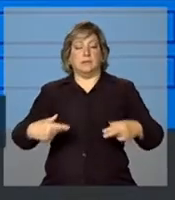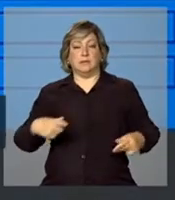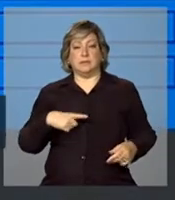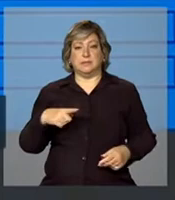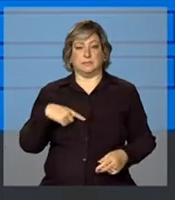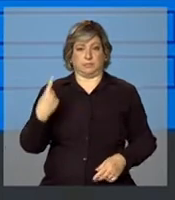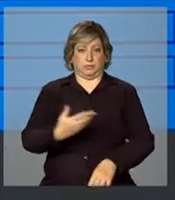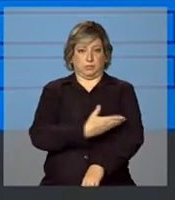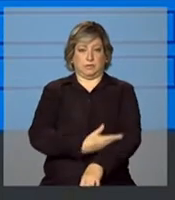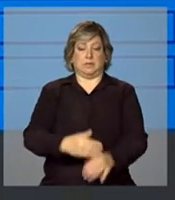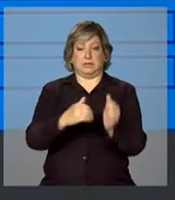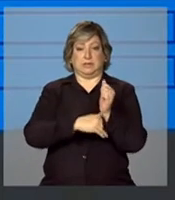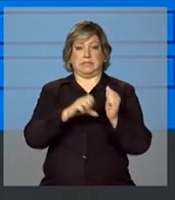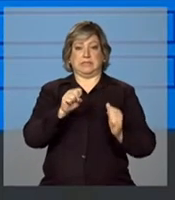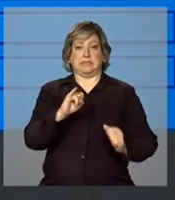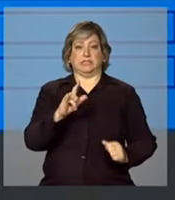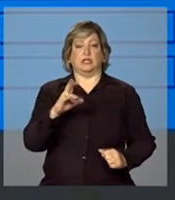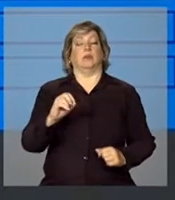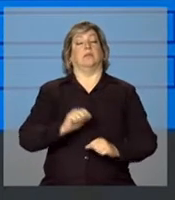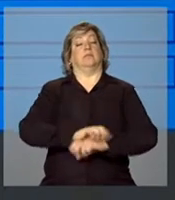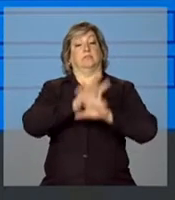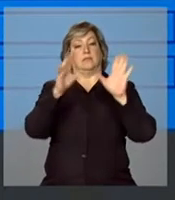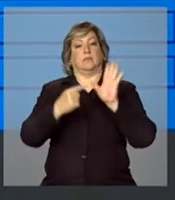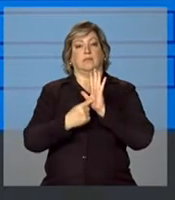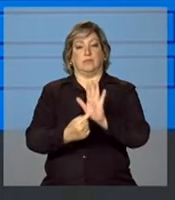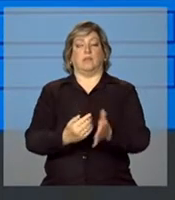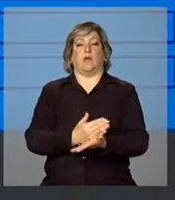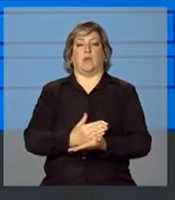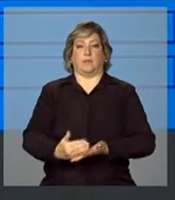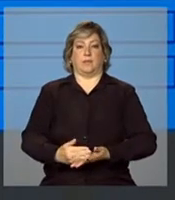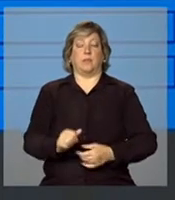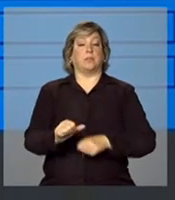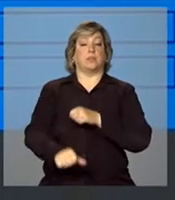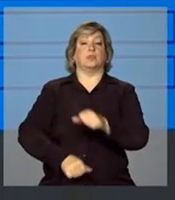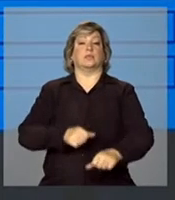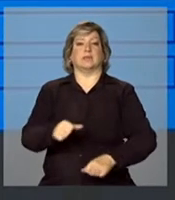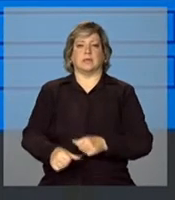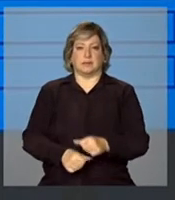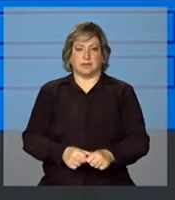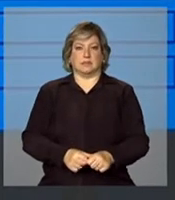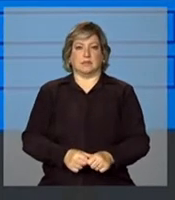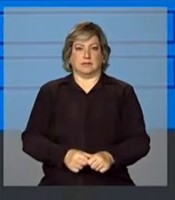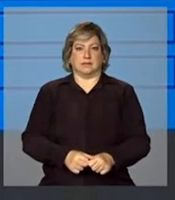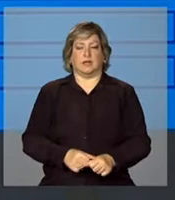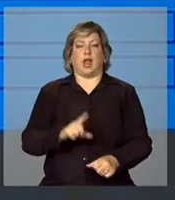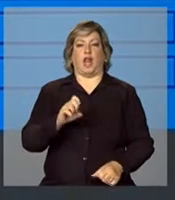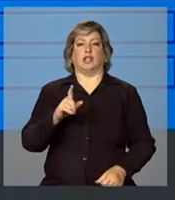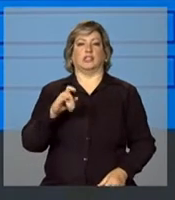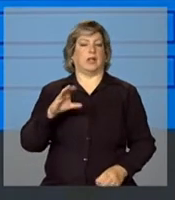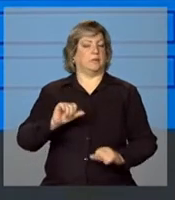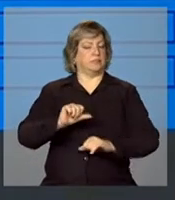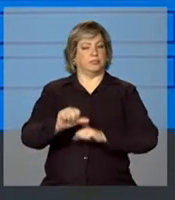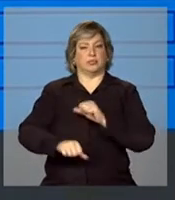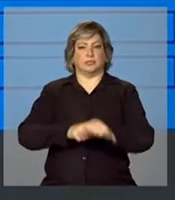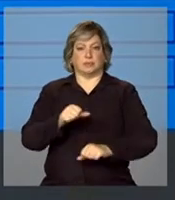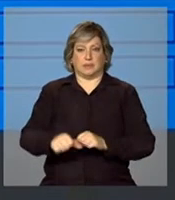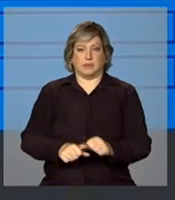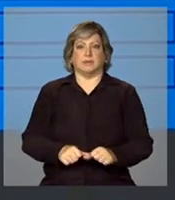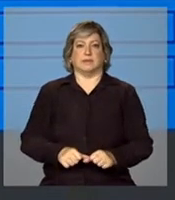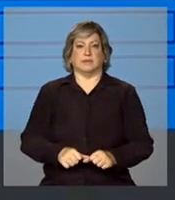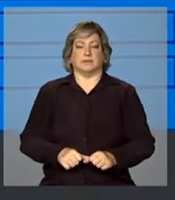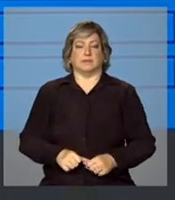sigilo para a cultura da transparência. Né? É a mudança de paradigma, é a inversão da lógica. Né? Da lógica de que